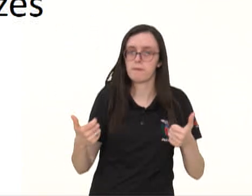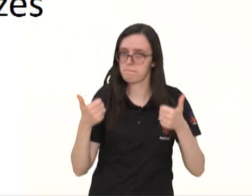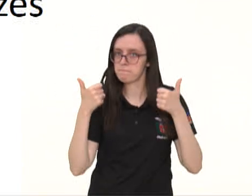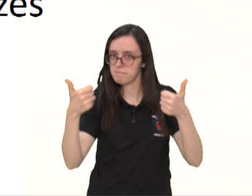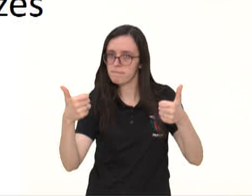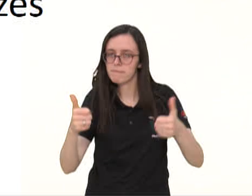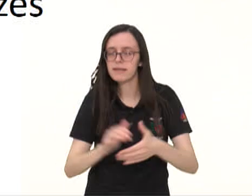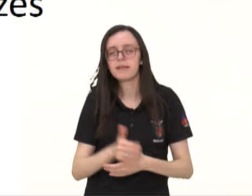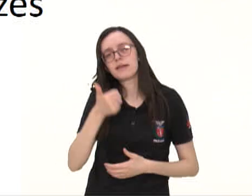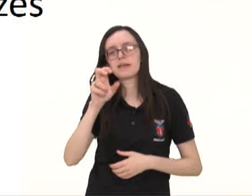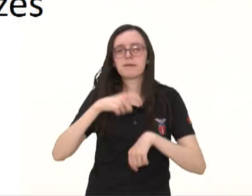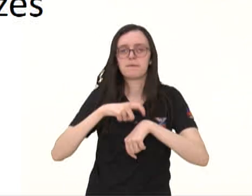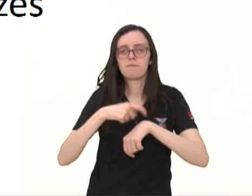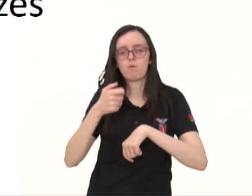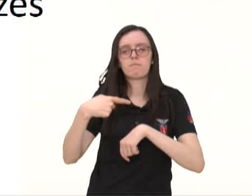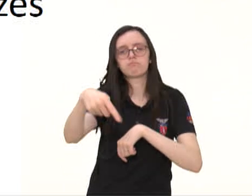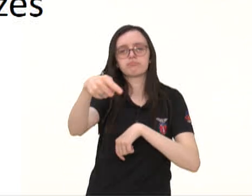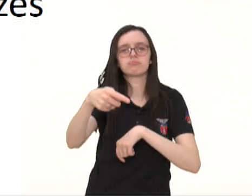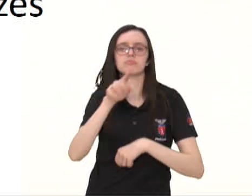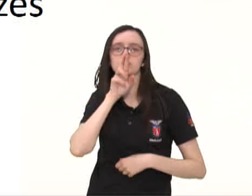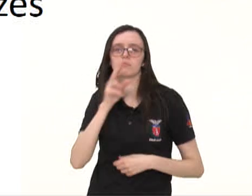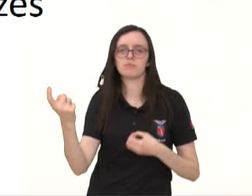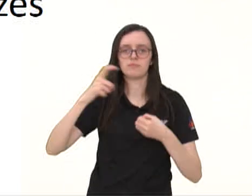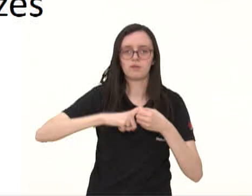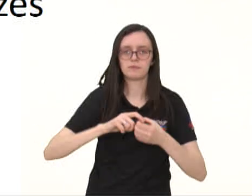Beleza? Em uns minutinhos a gente volta com a resposta.